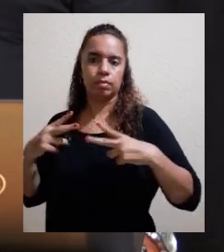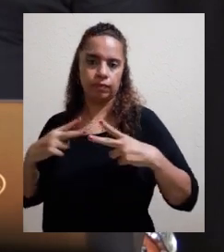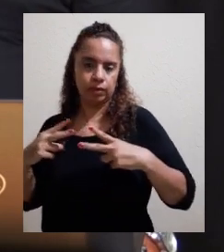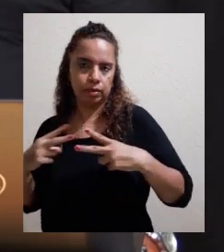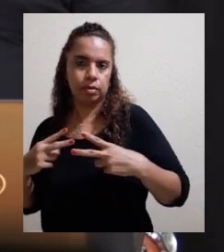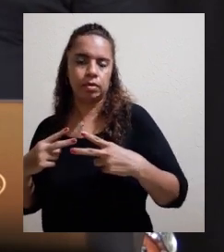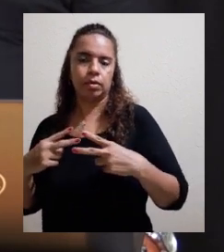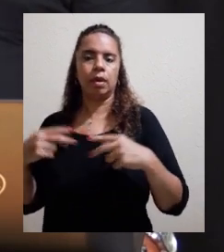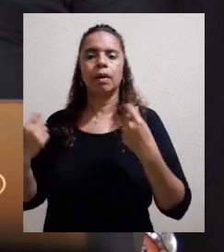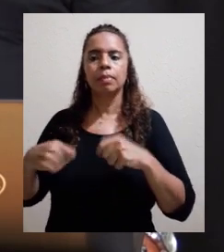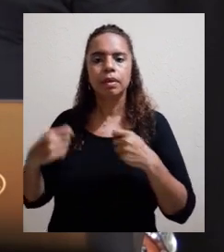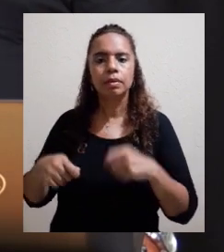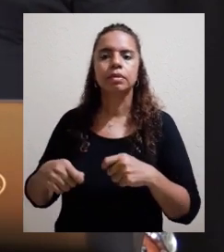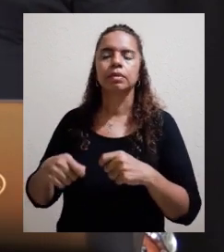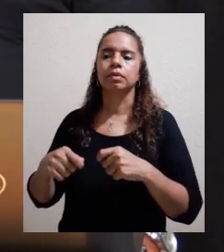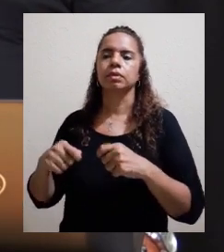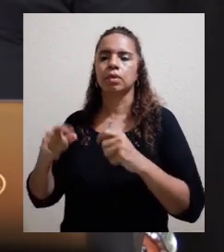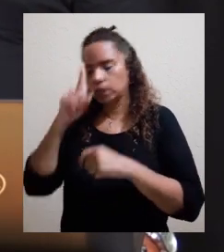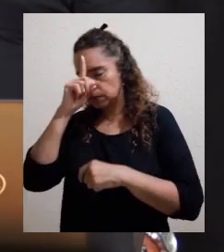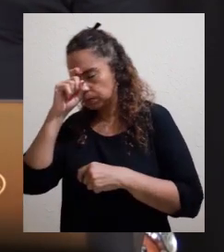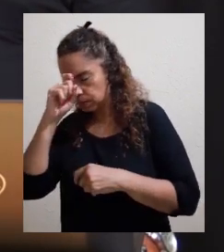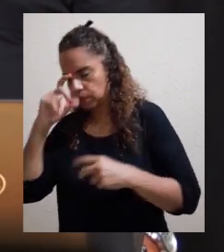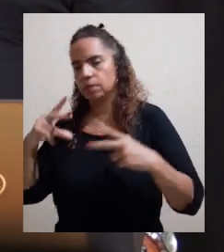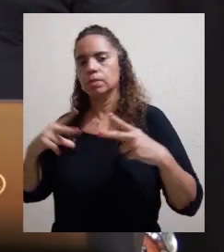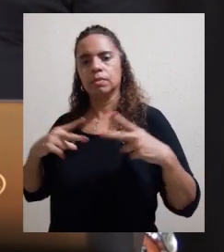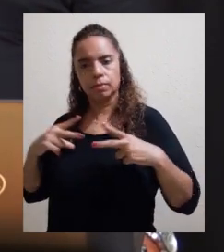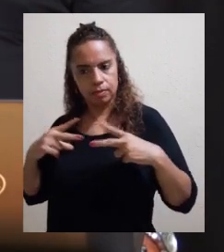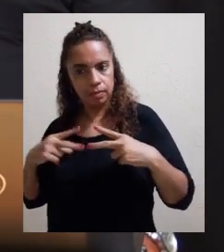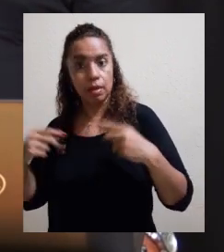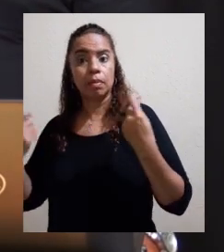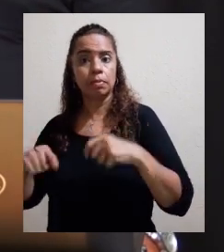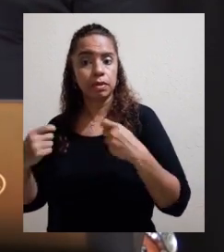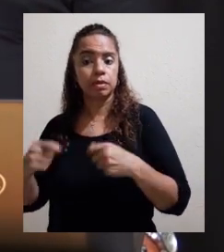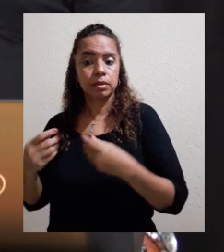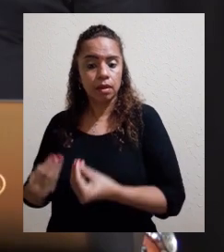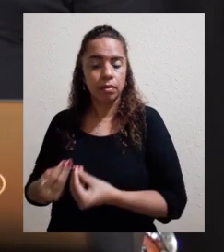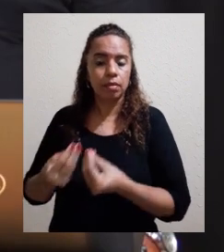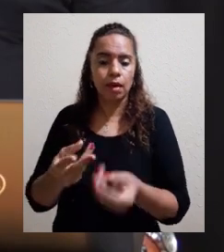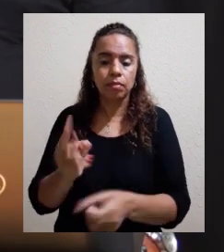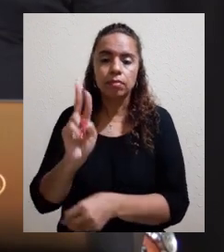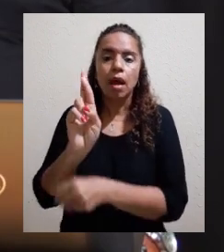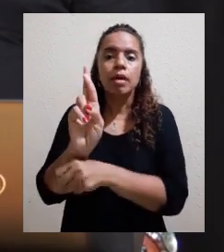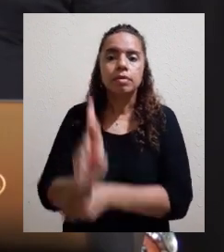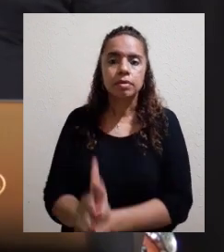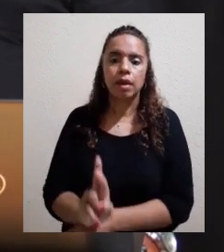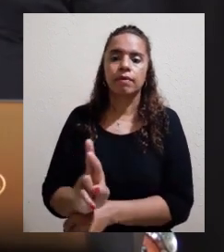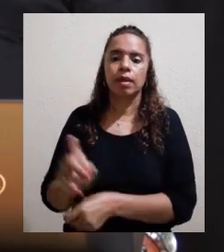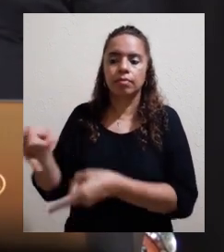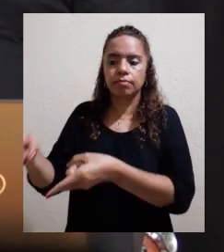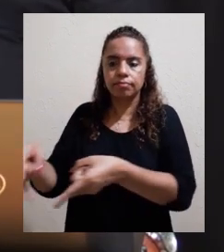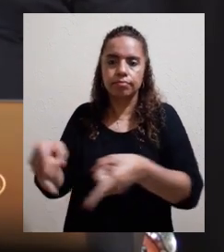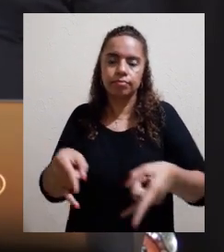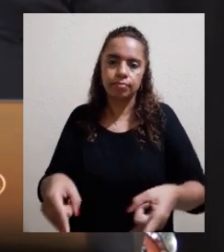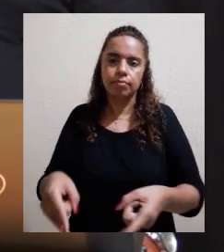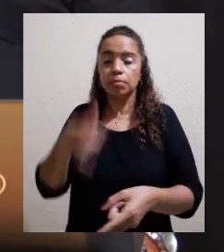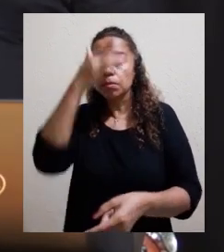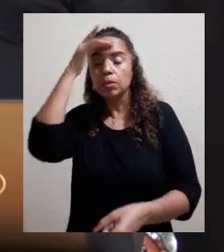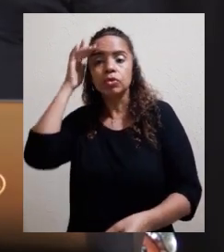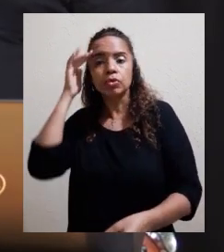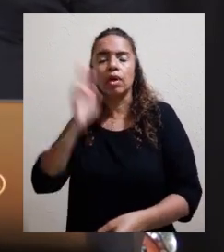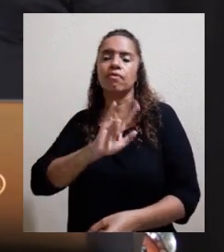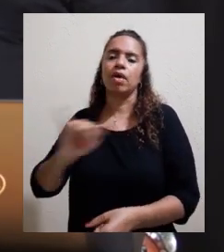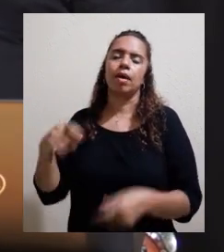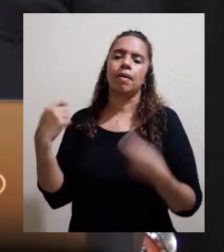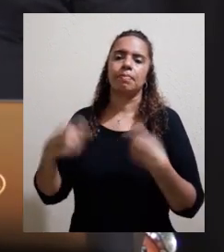de ceder, por exemplo, parte dos leitos que ele tem para aquele contingente enorme de